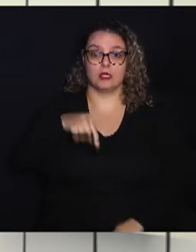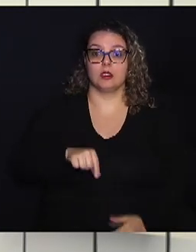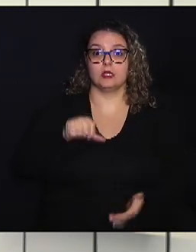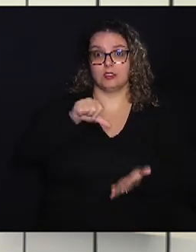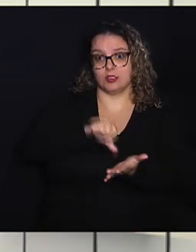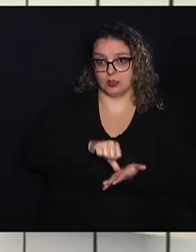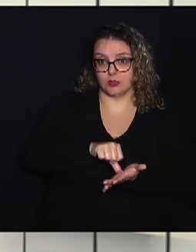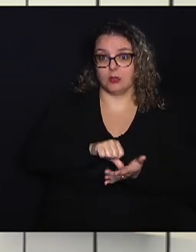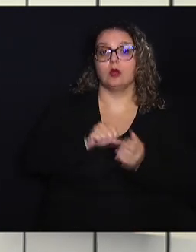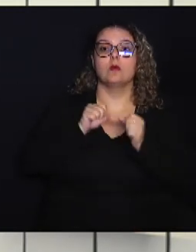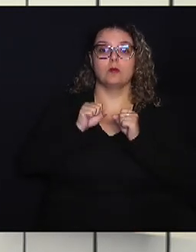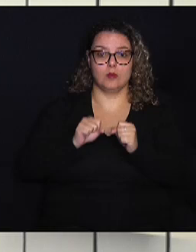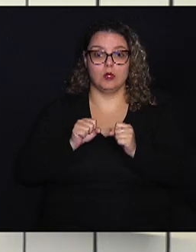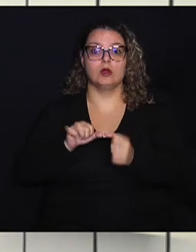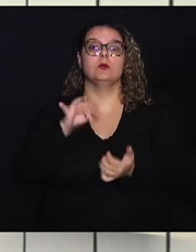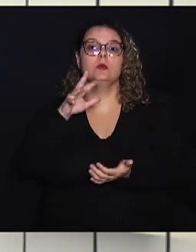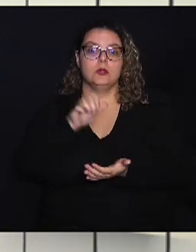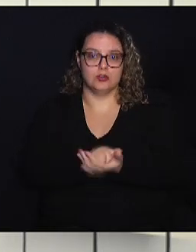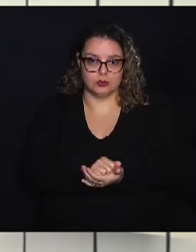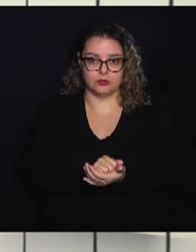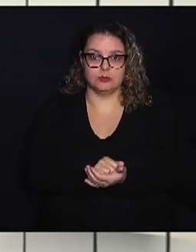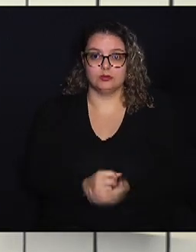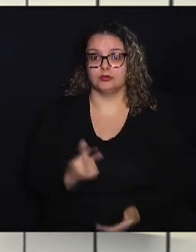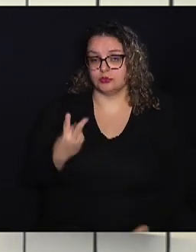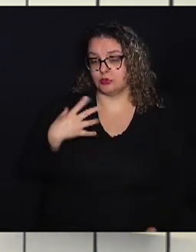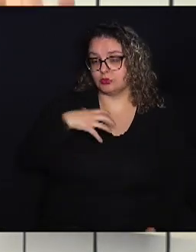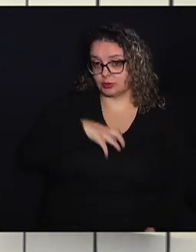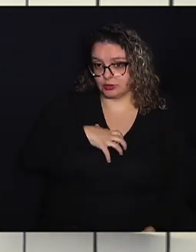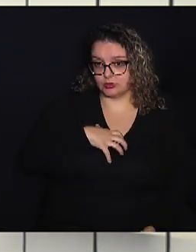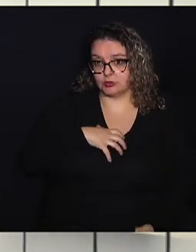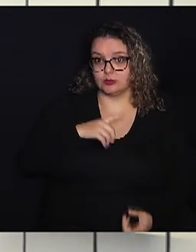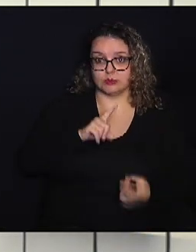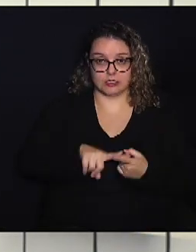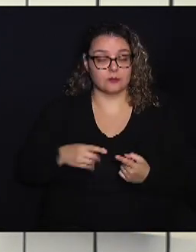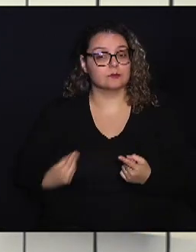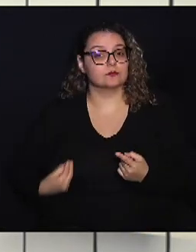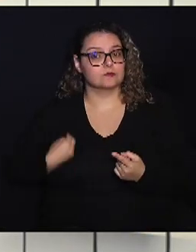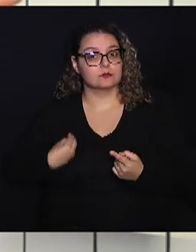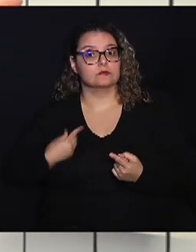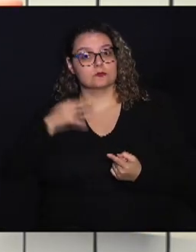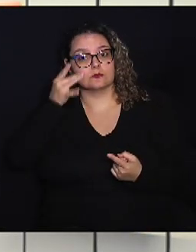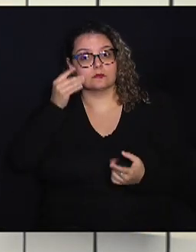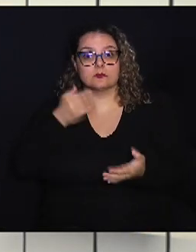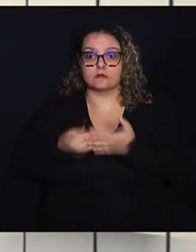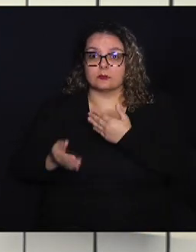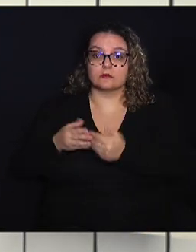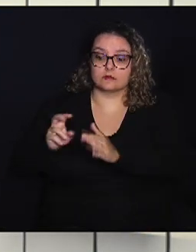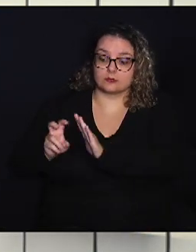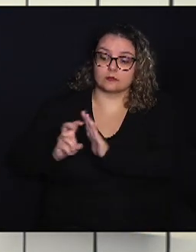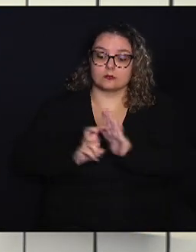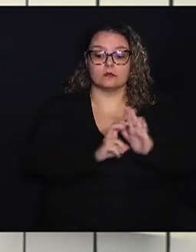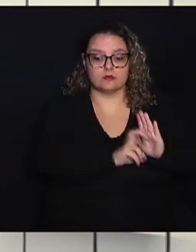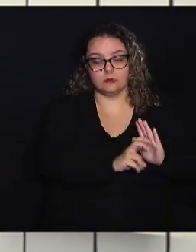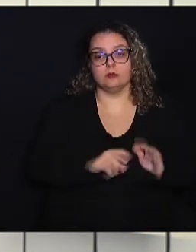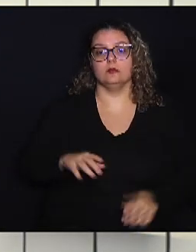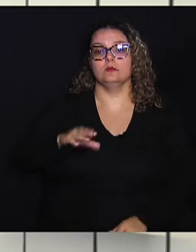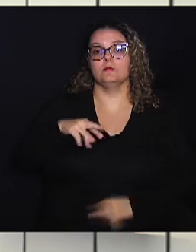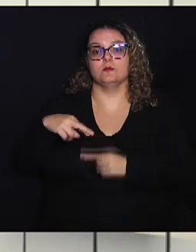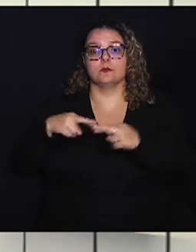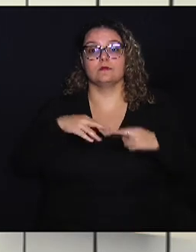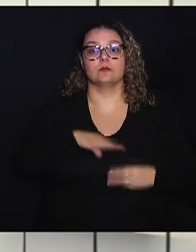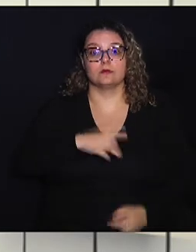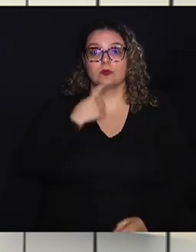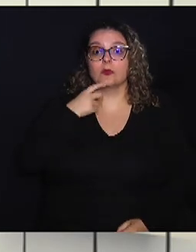unidade podem fazer o cadastro de 2 formas: presencialmente, em qualquer creche da rede municipal, ou de